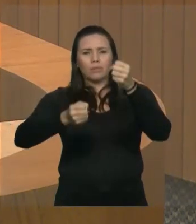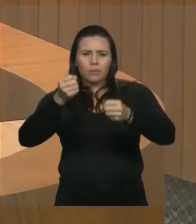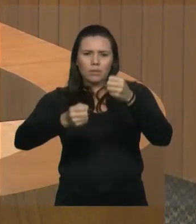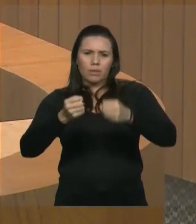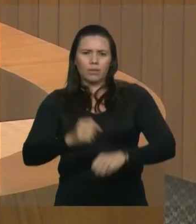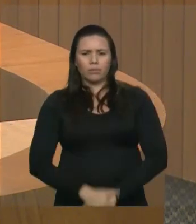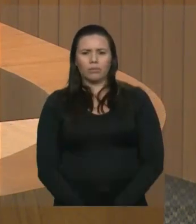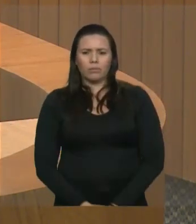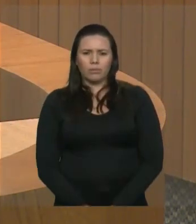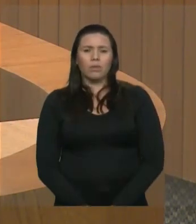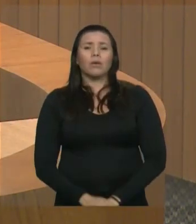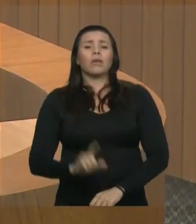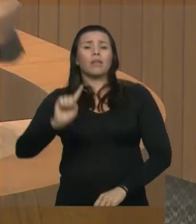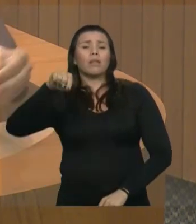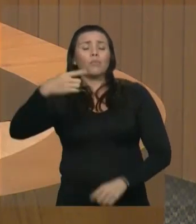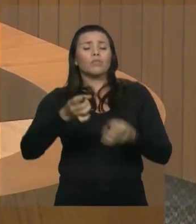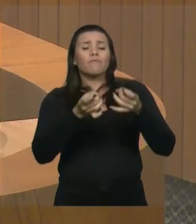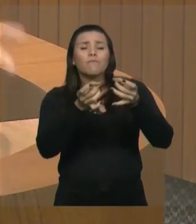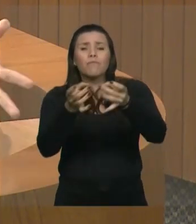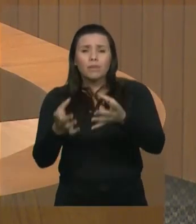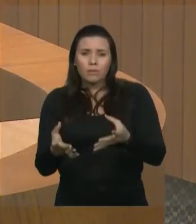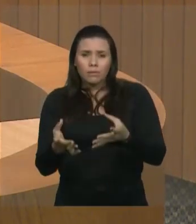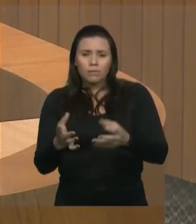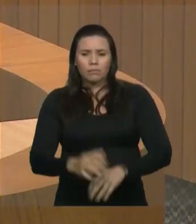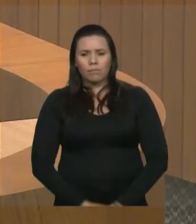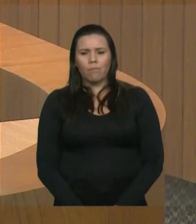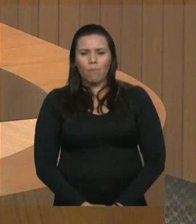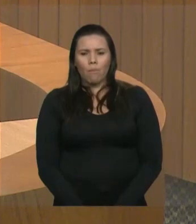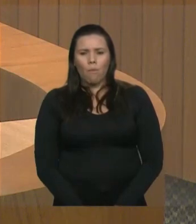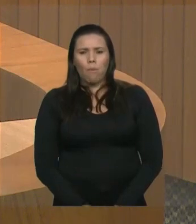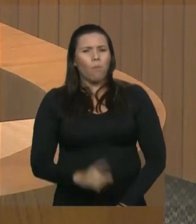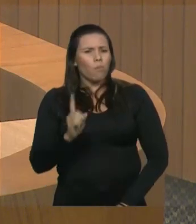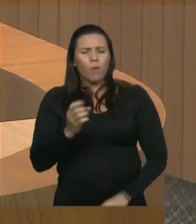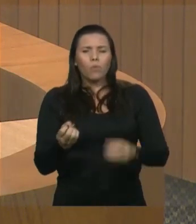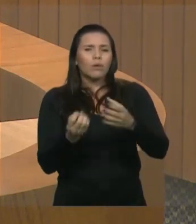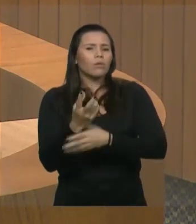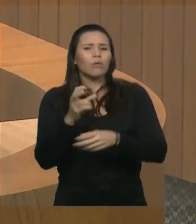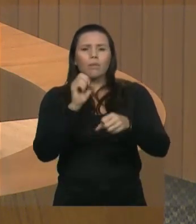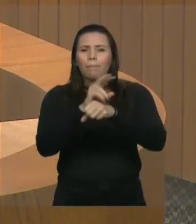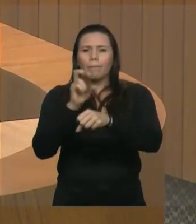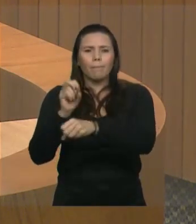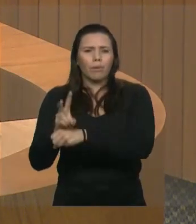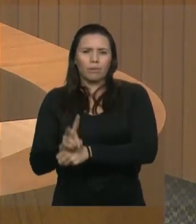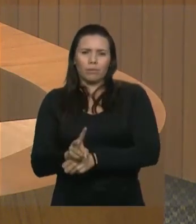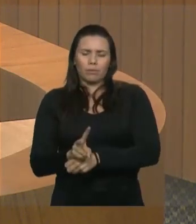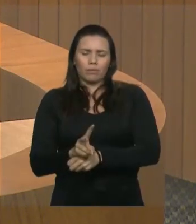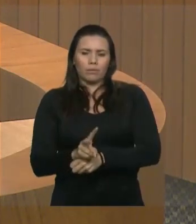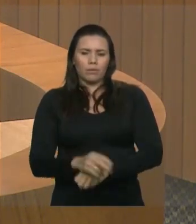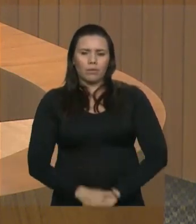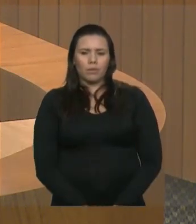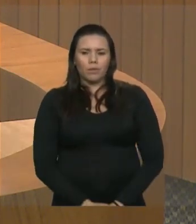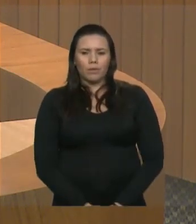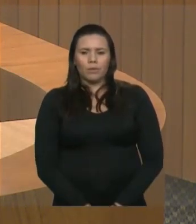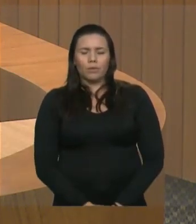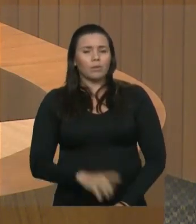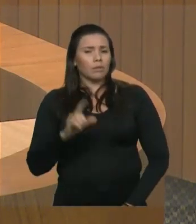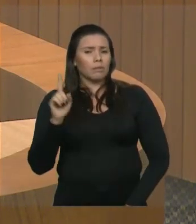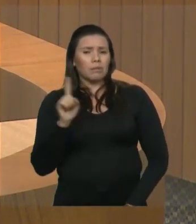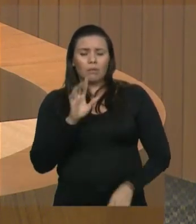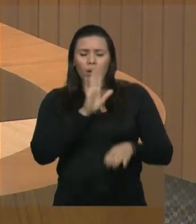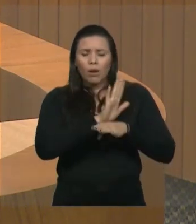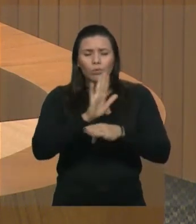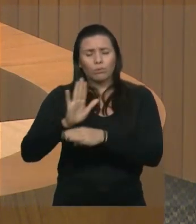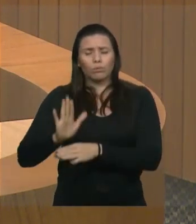trabalhadores maranhenses. Não gerou emprego e renda. Não melhorou a qualidade de vida dos